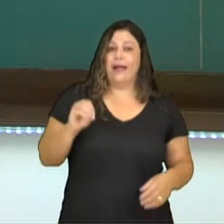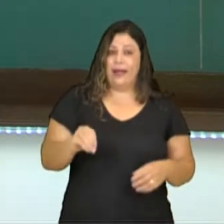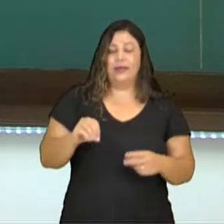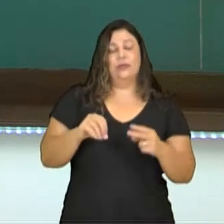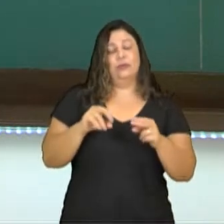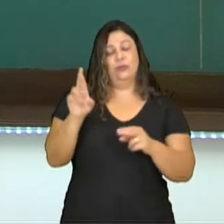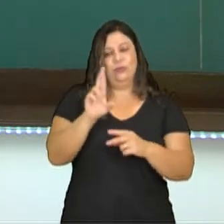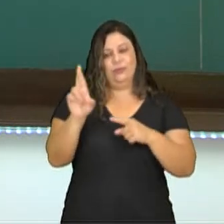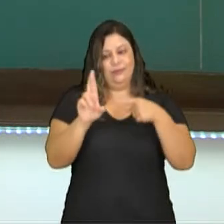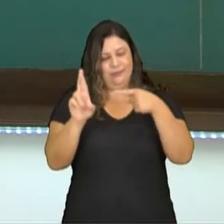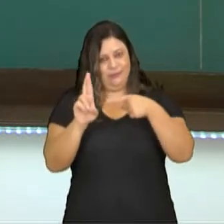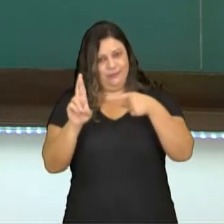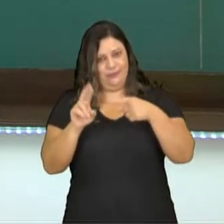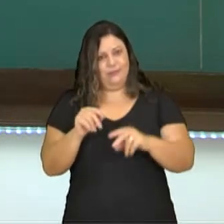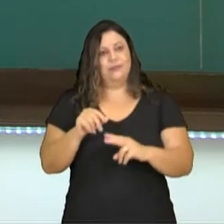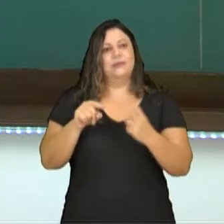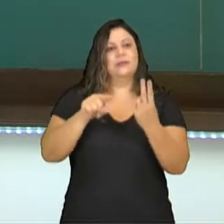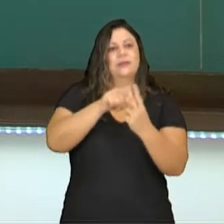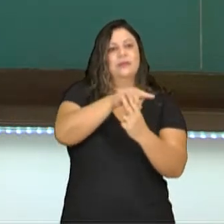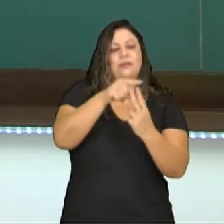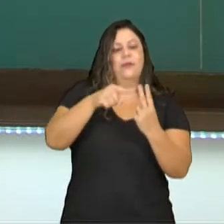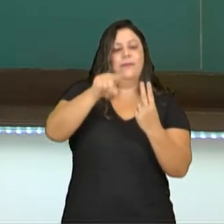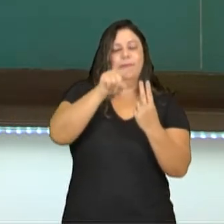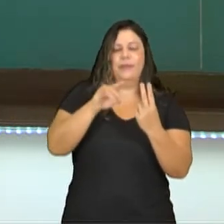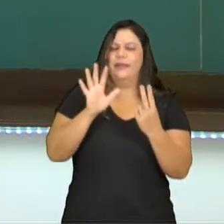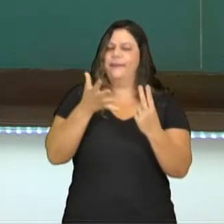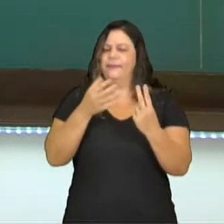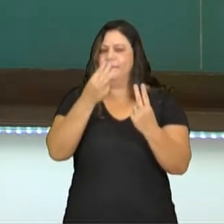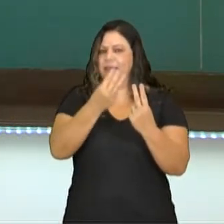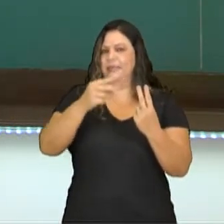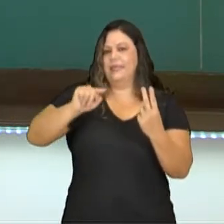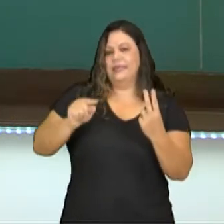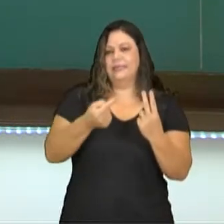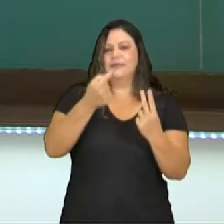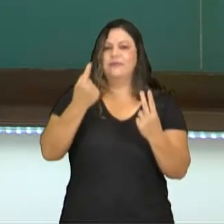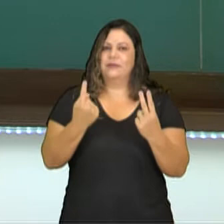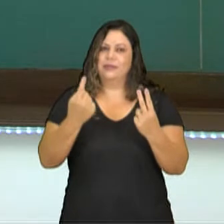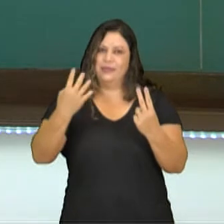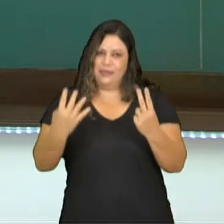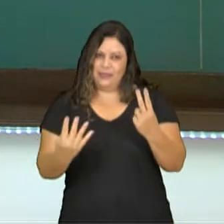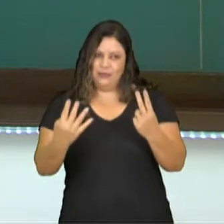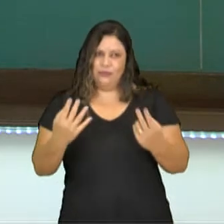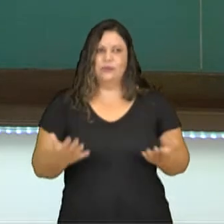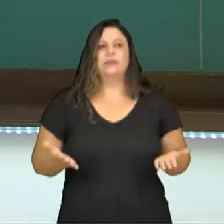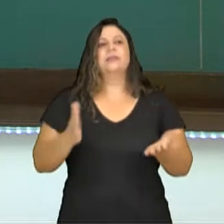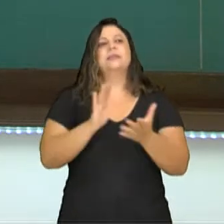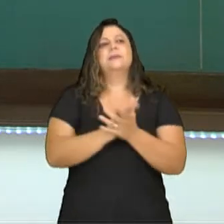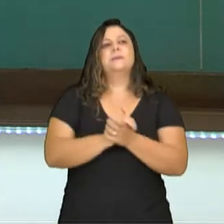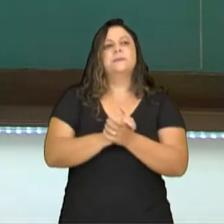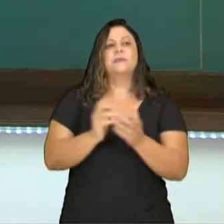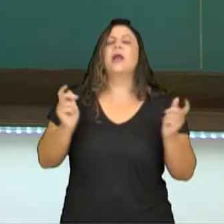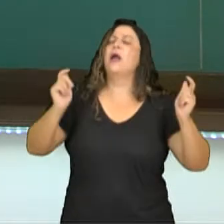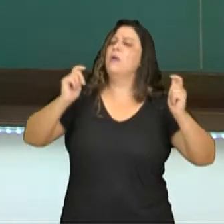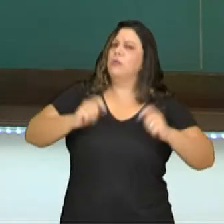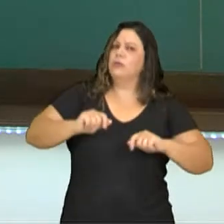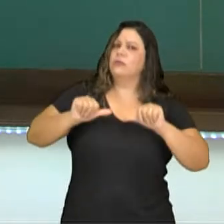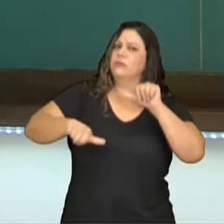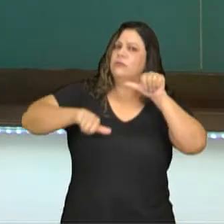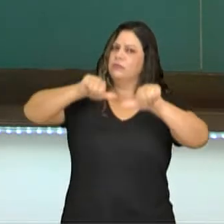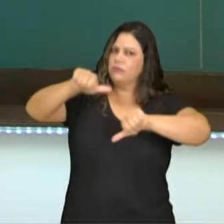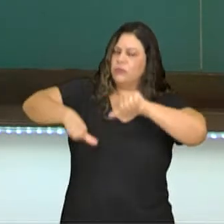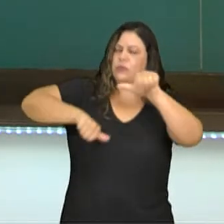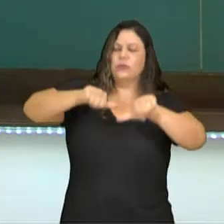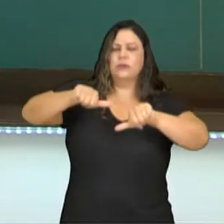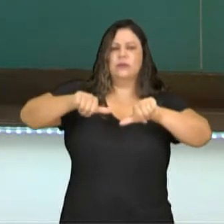r, né, e que o π vale aproximadamente 3,14. Então, nós podemos transformar aqui